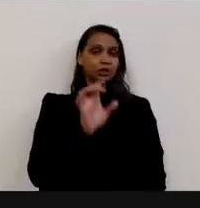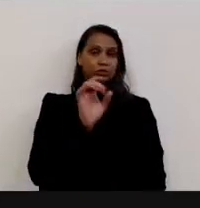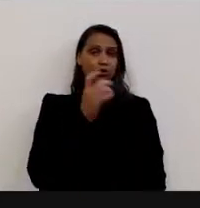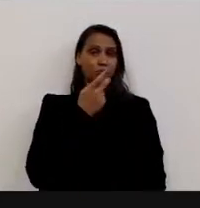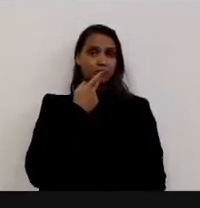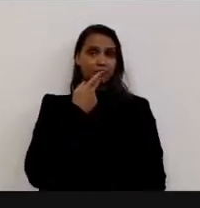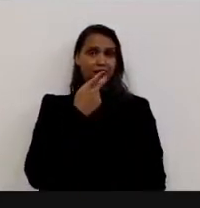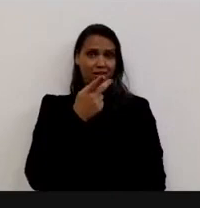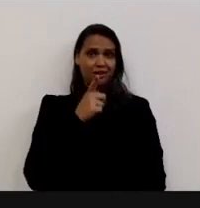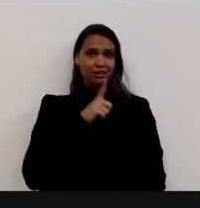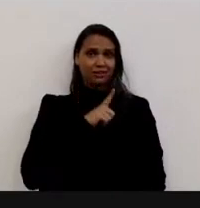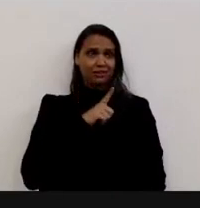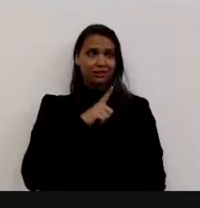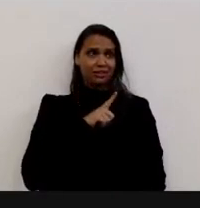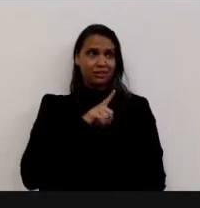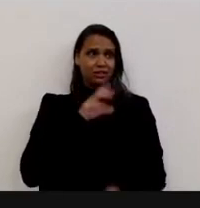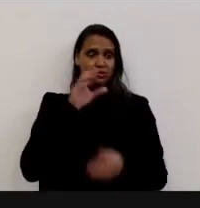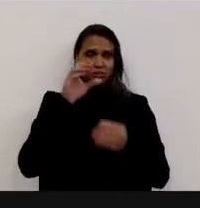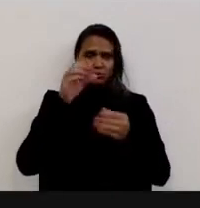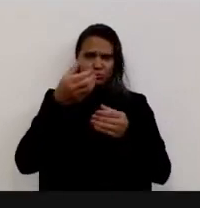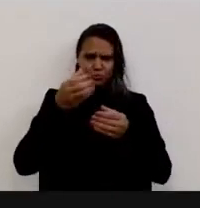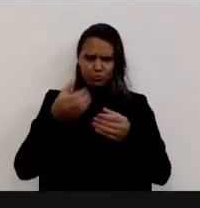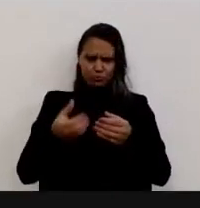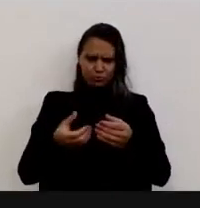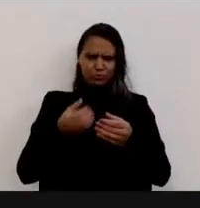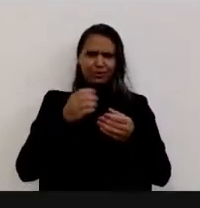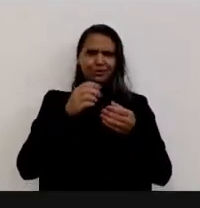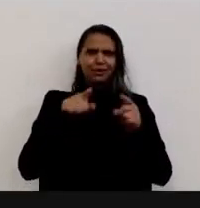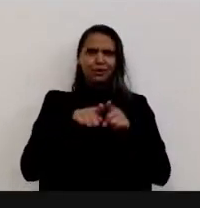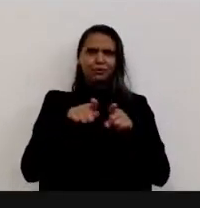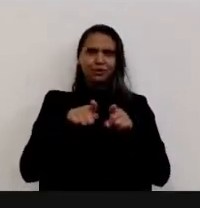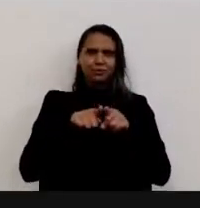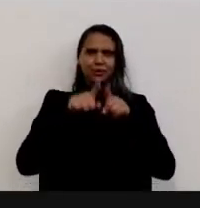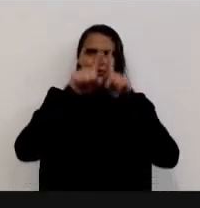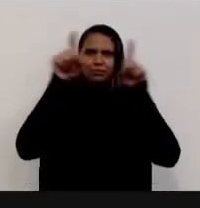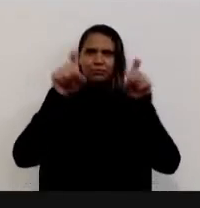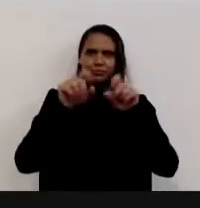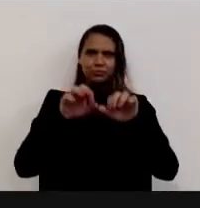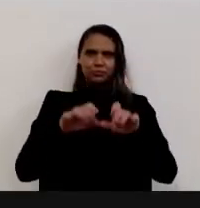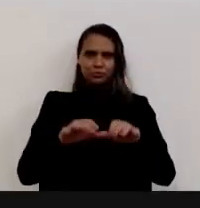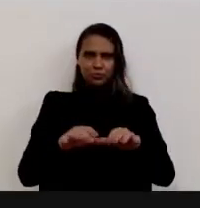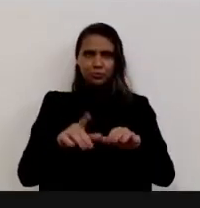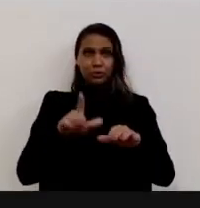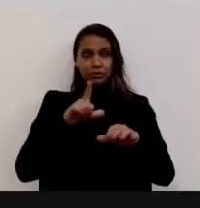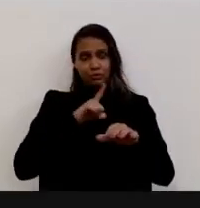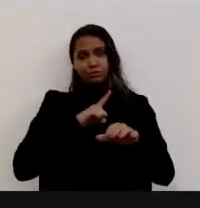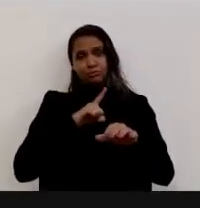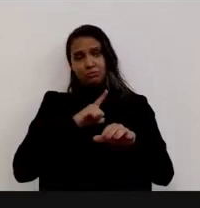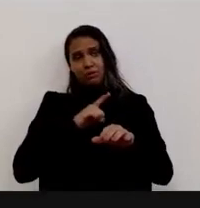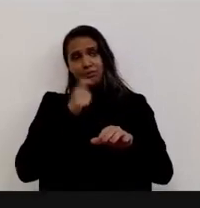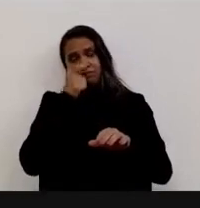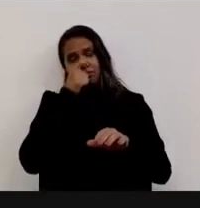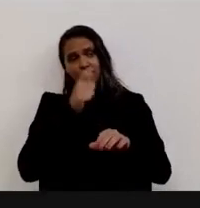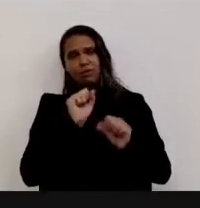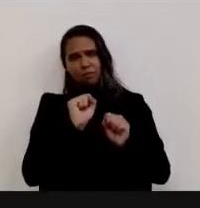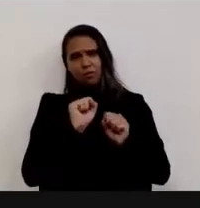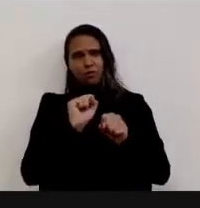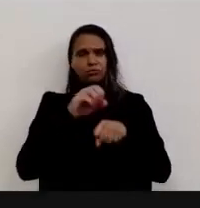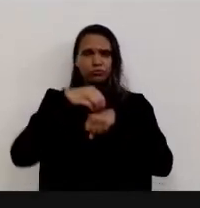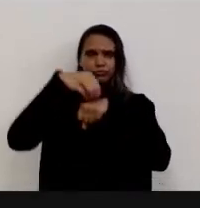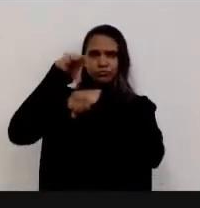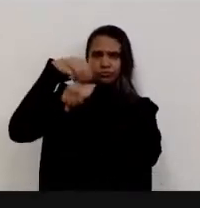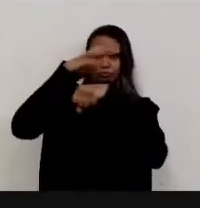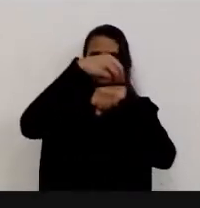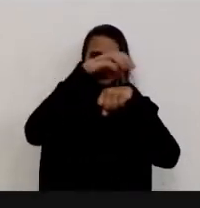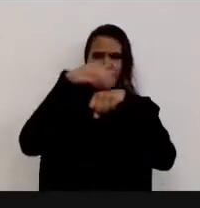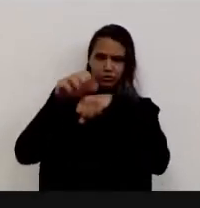num caderno, num notebook quarto, no R, e depois, quem tiver interesse, a gente pode compartilhar esse notebook. É isso.